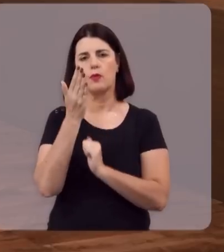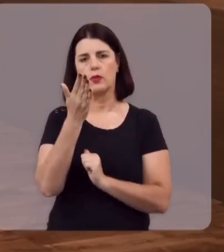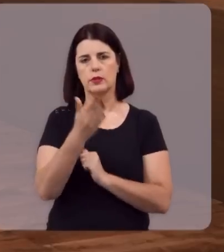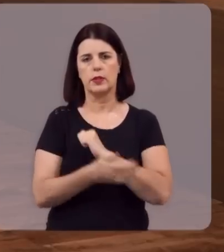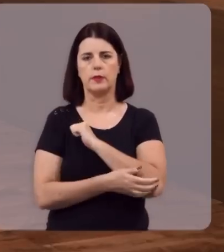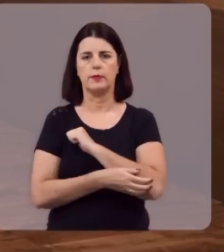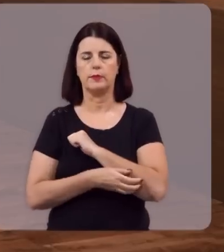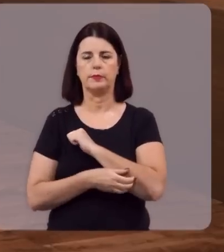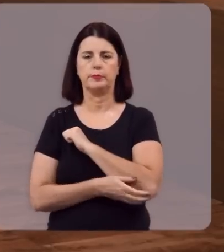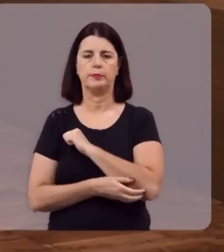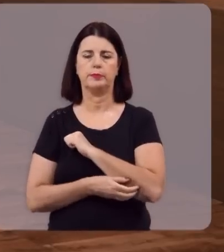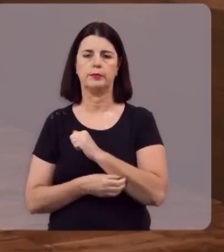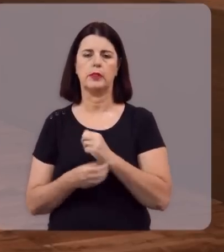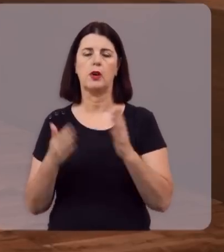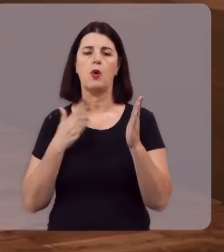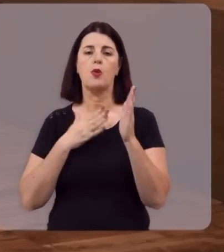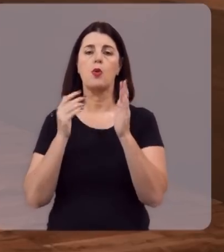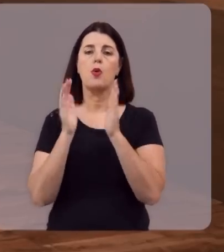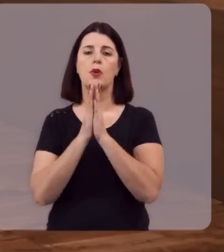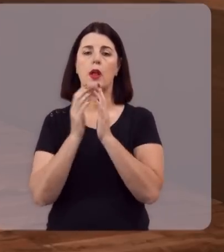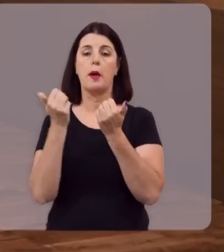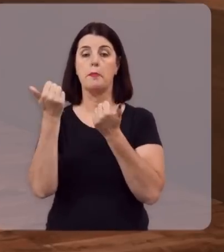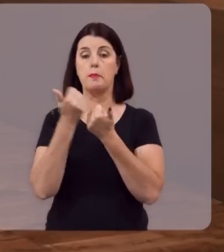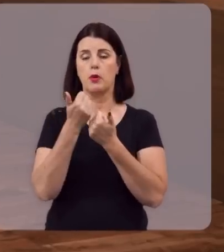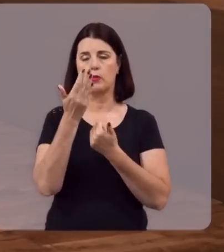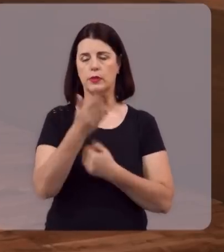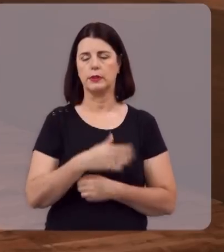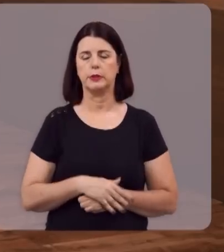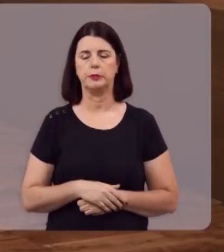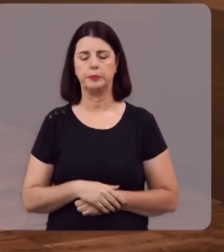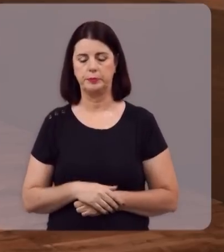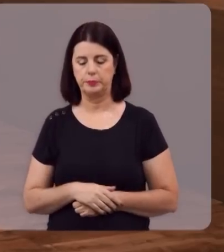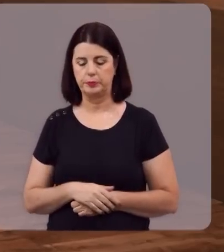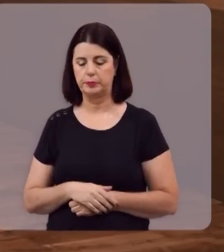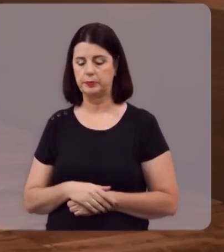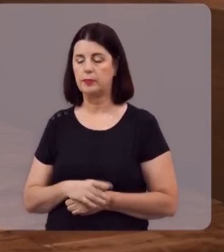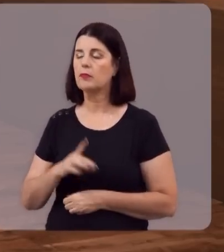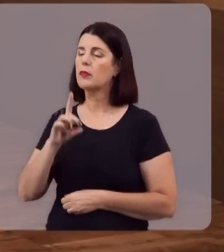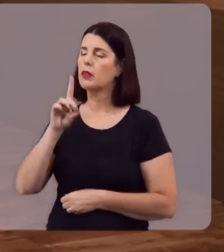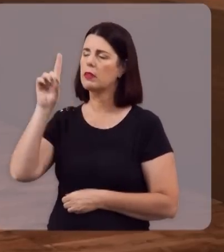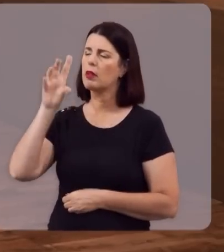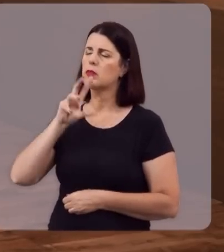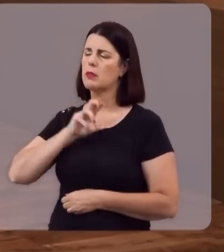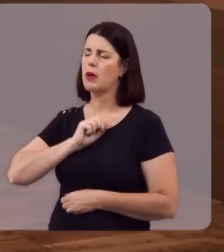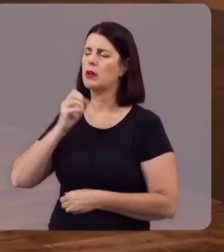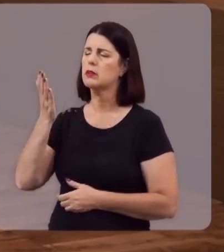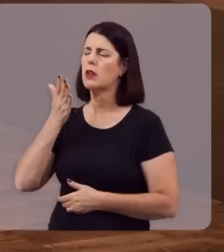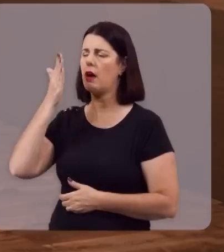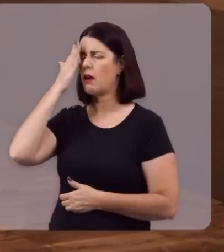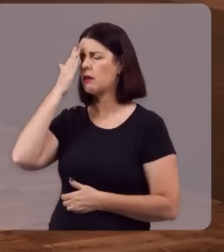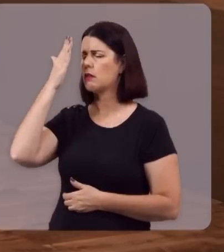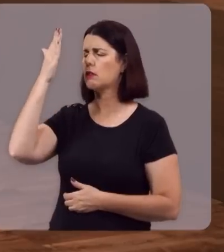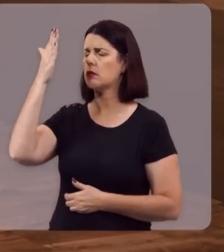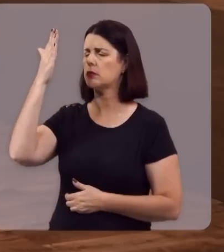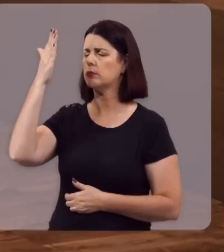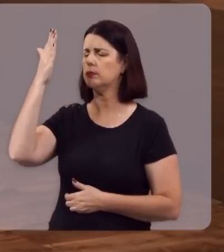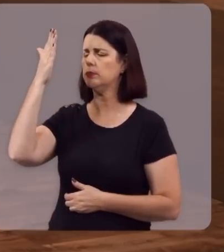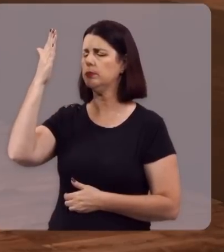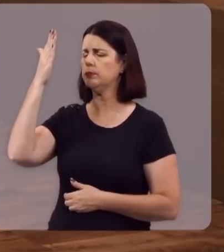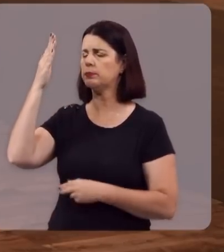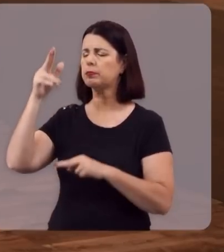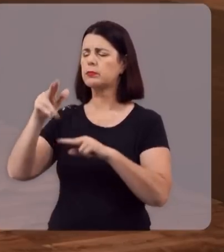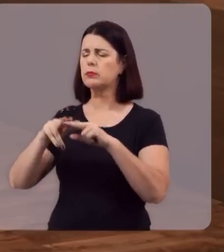orar com você eu quero orar por você neste momento Deus amado eu quero te